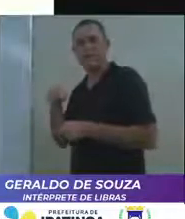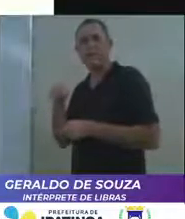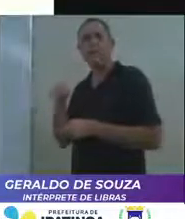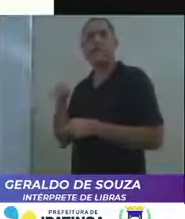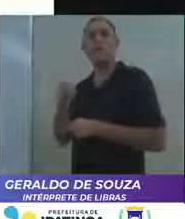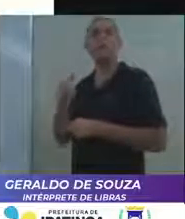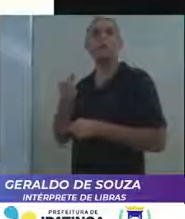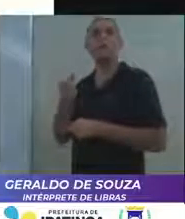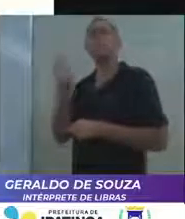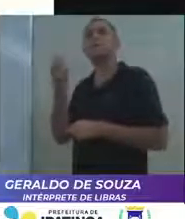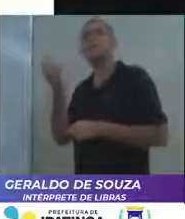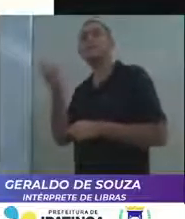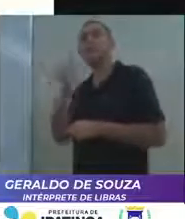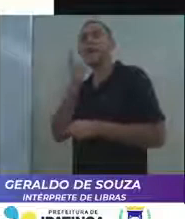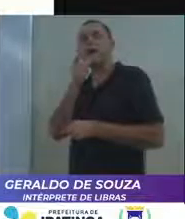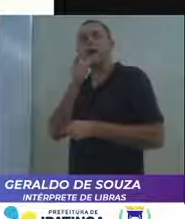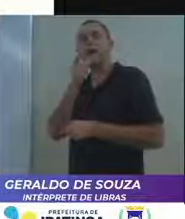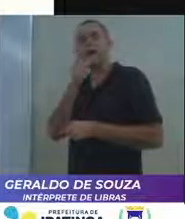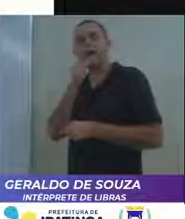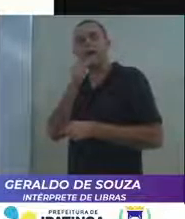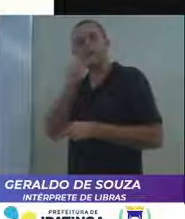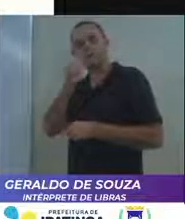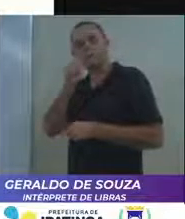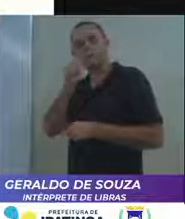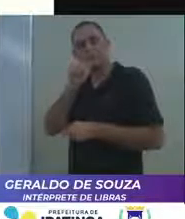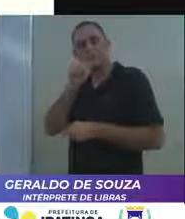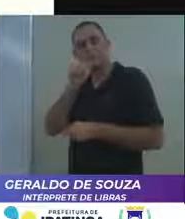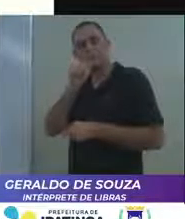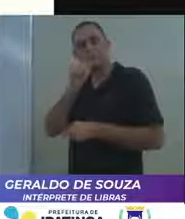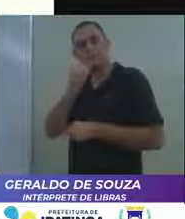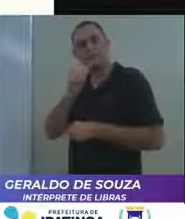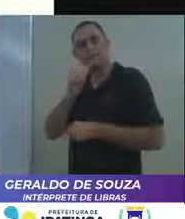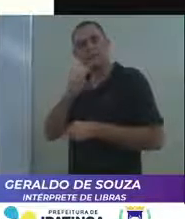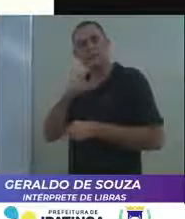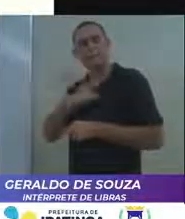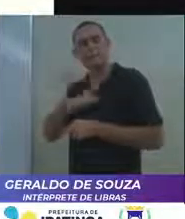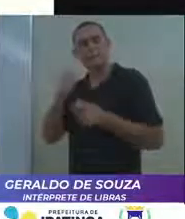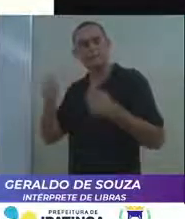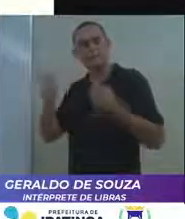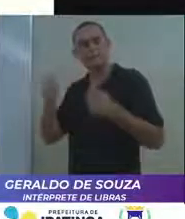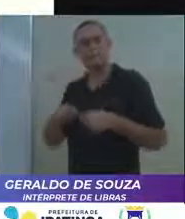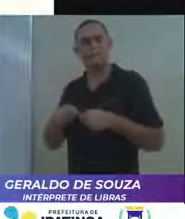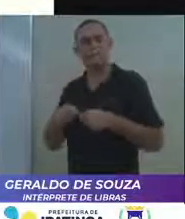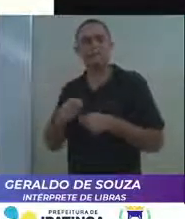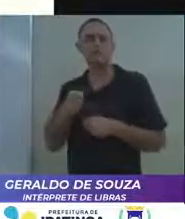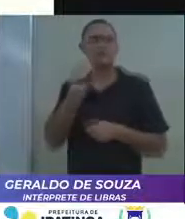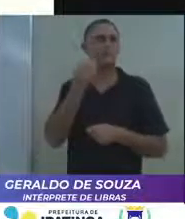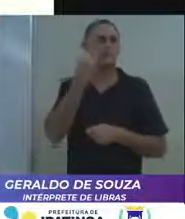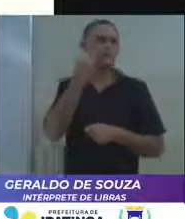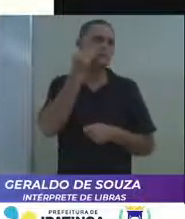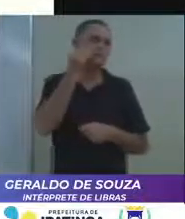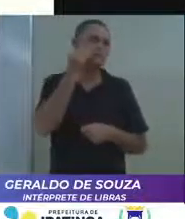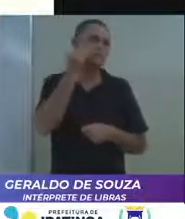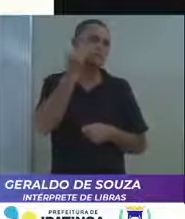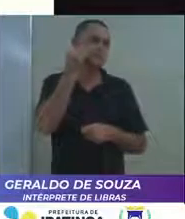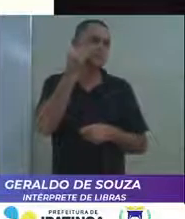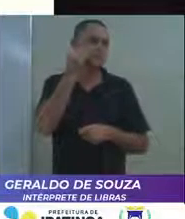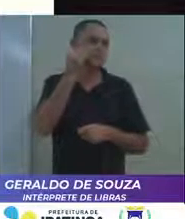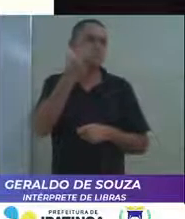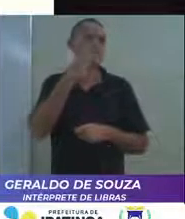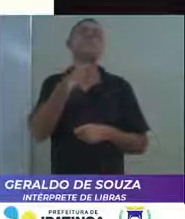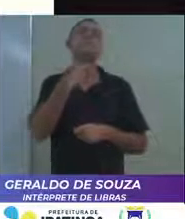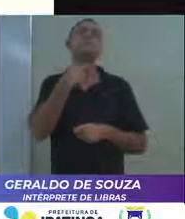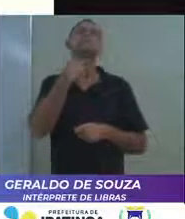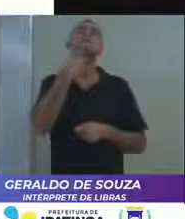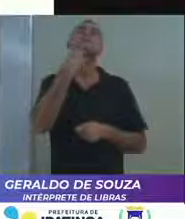a gente bebeu hoje. Ele tem possibilidade da gente testar a nossa voz. Então, muitas vezes, ele pede para a gente fazer, emite o